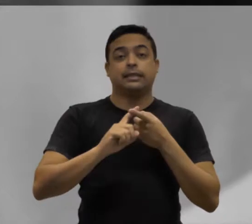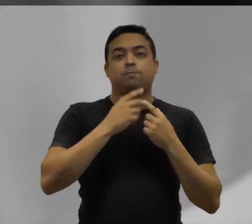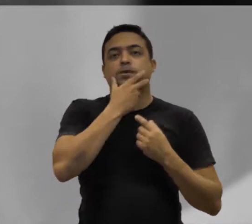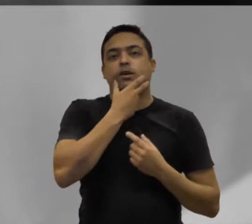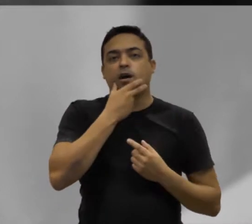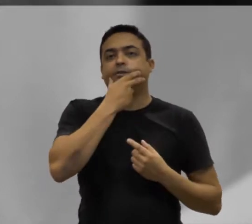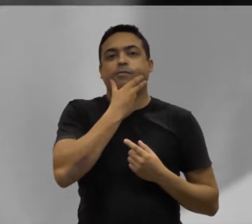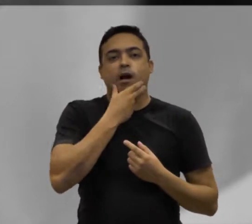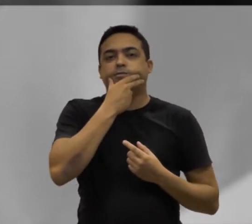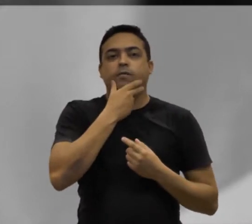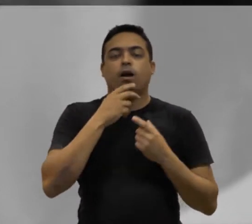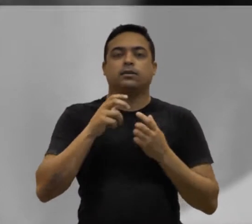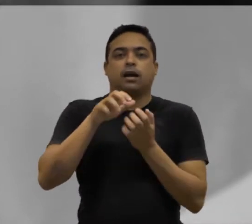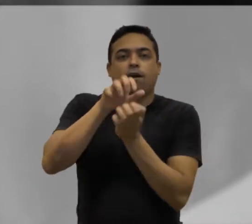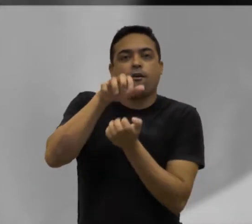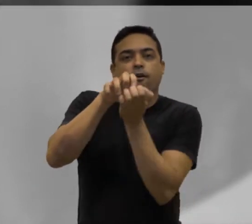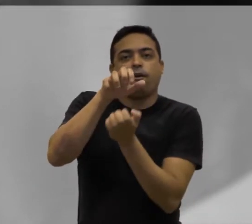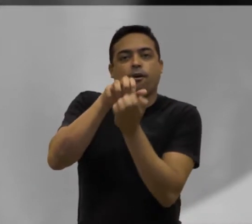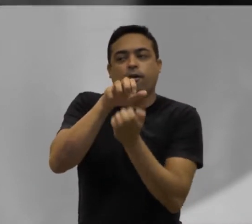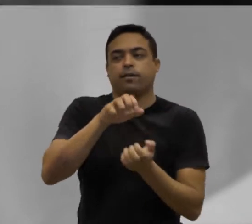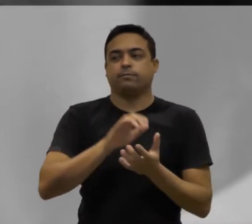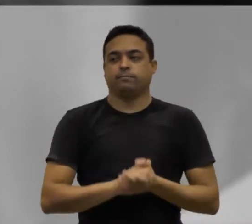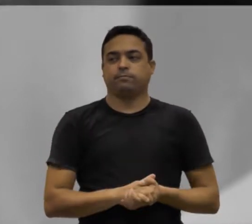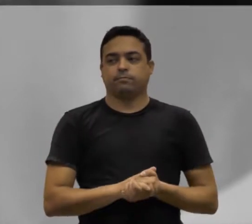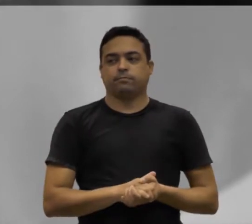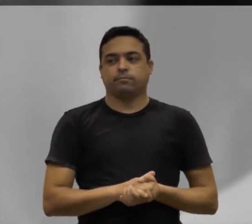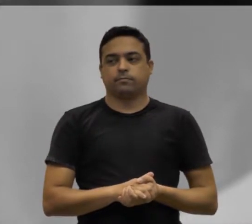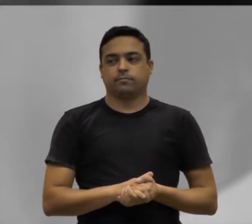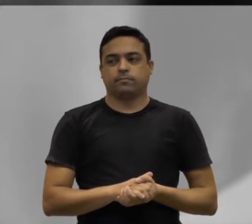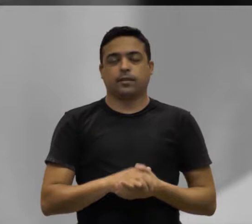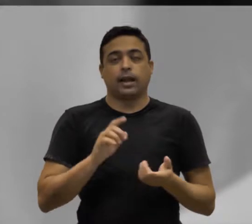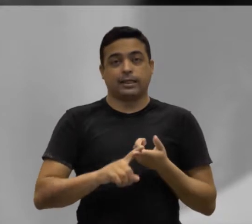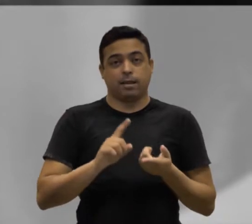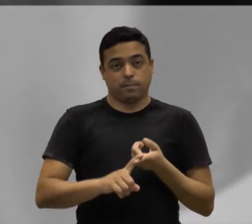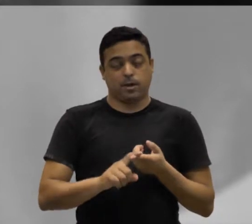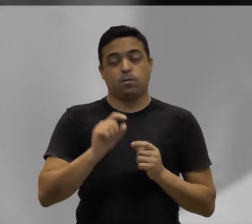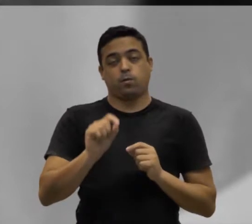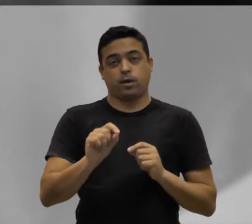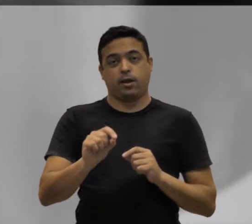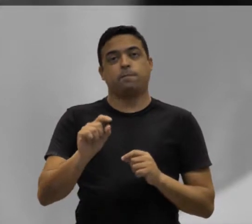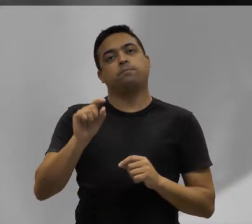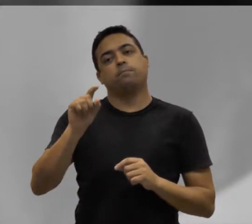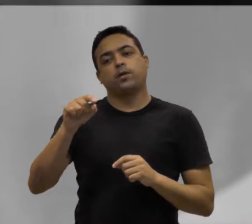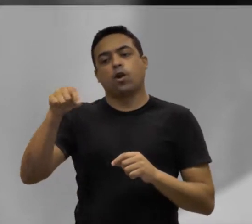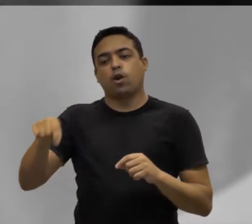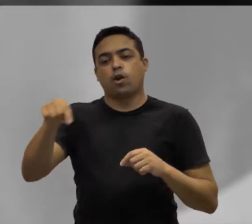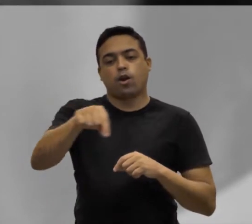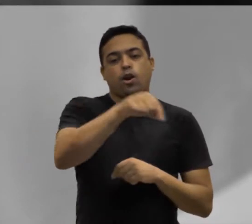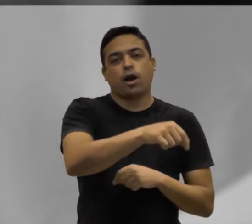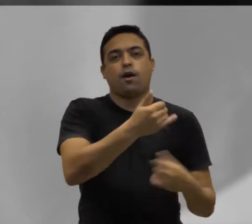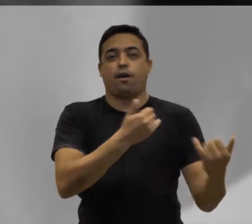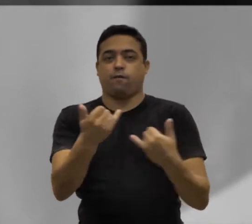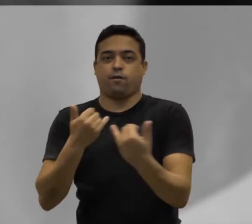da articulação no momento da fala. Pistas de informação é uma associação de pistas